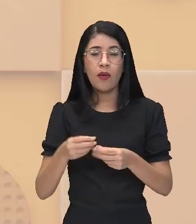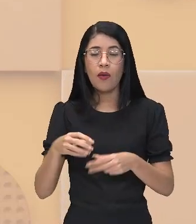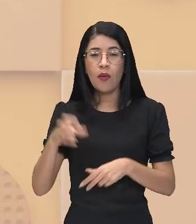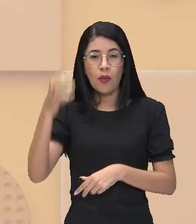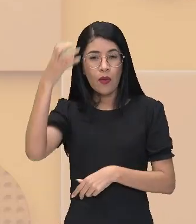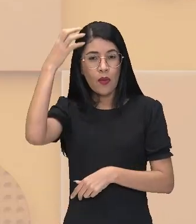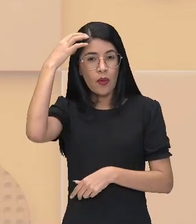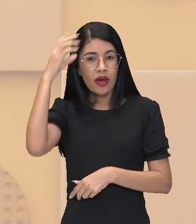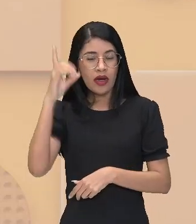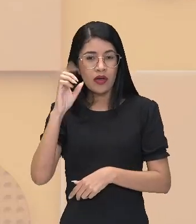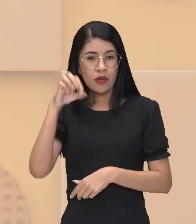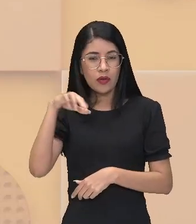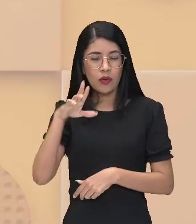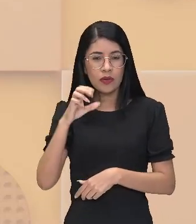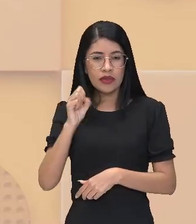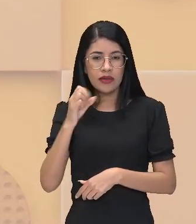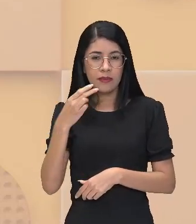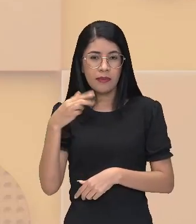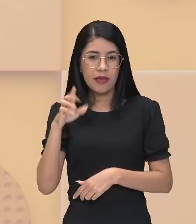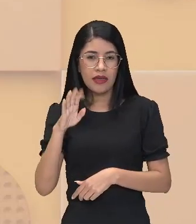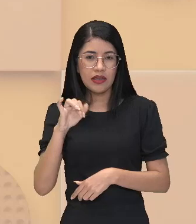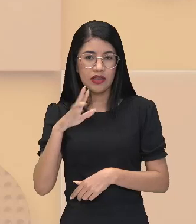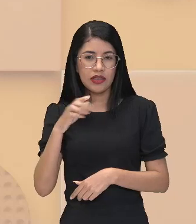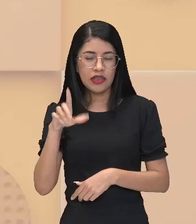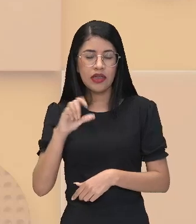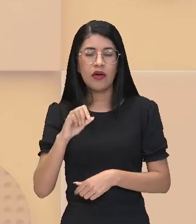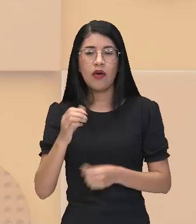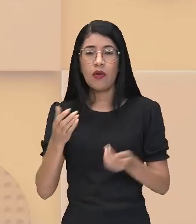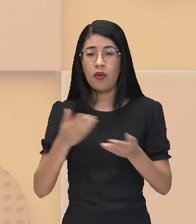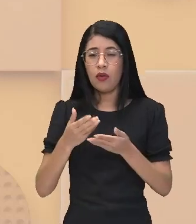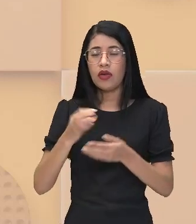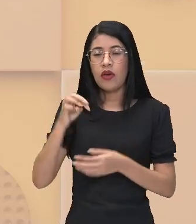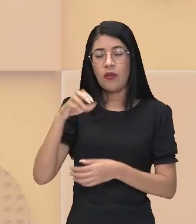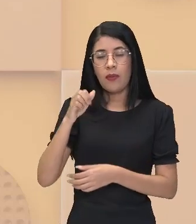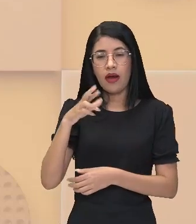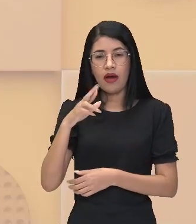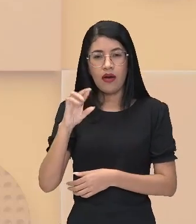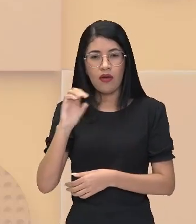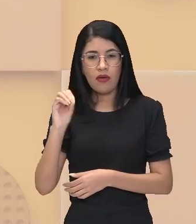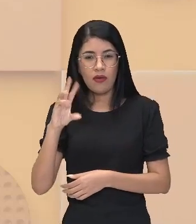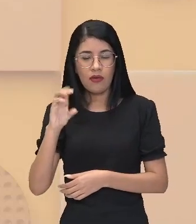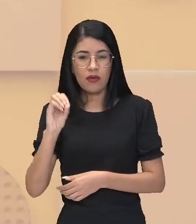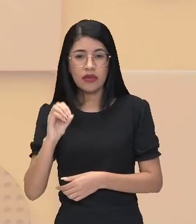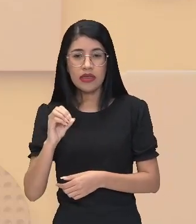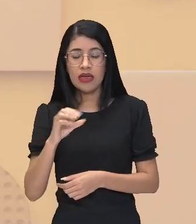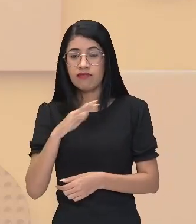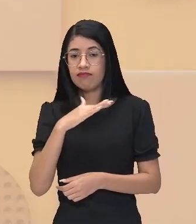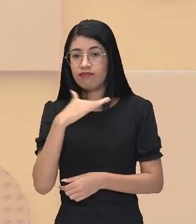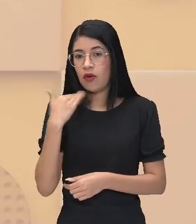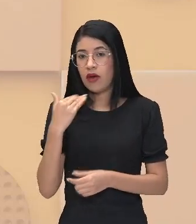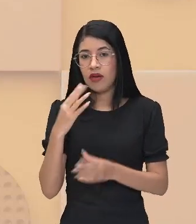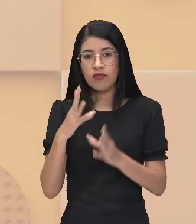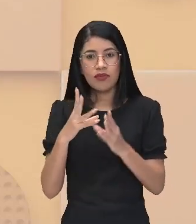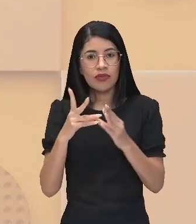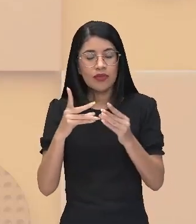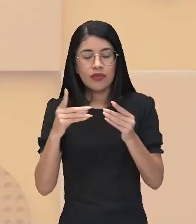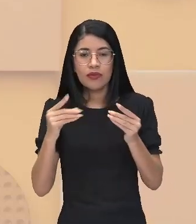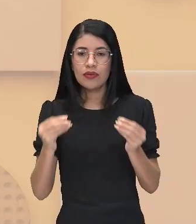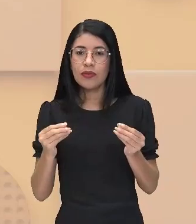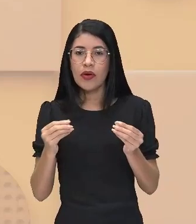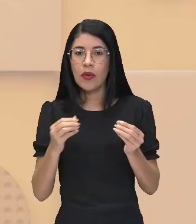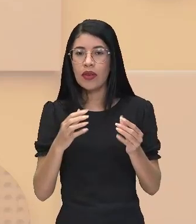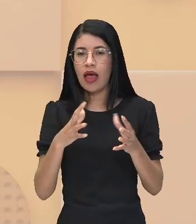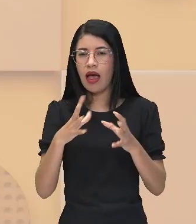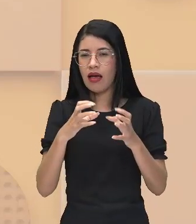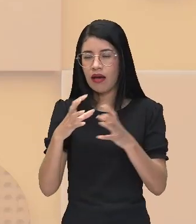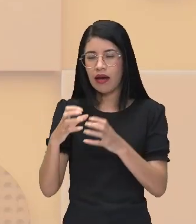ele vai para uma guerra na região que hoje é o Marrocos, ali no norte da África, e ele falece, ele desaparece em guerra. Então, o corpo dele não